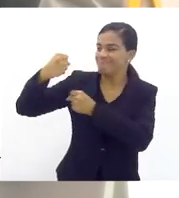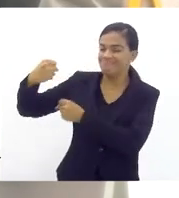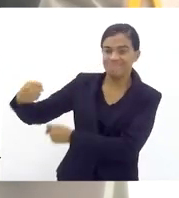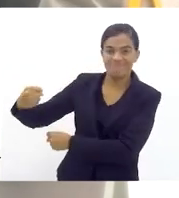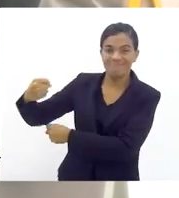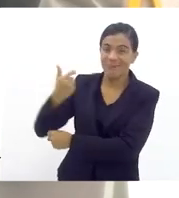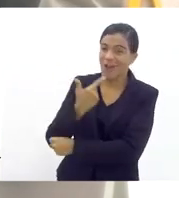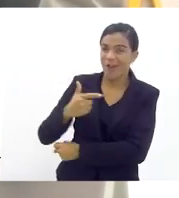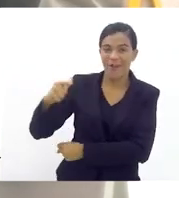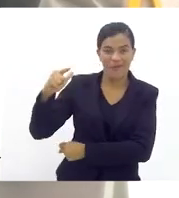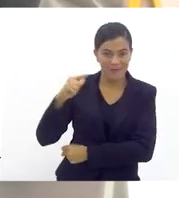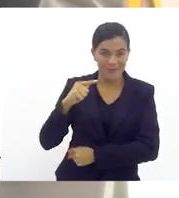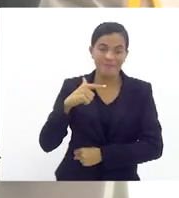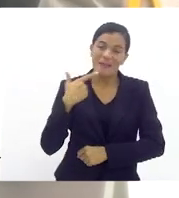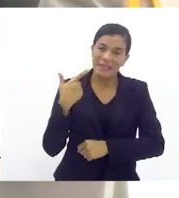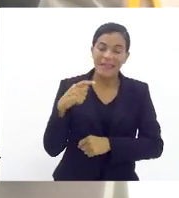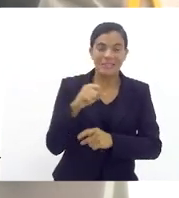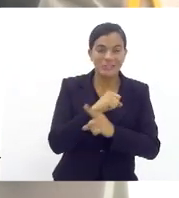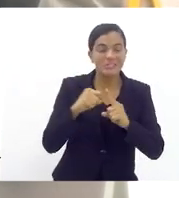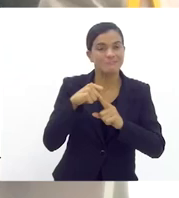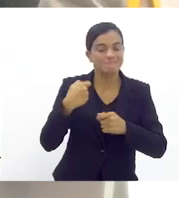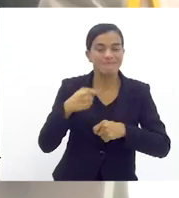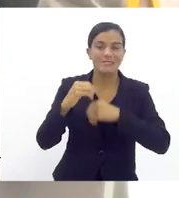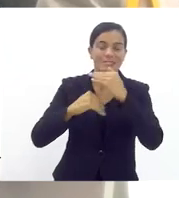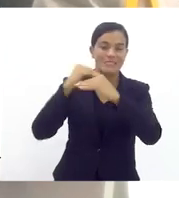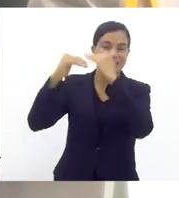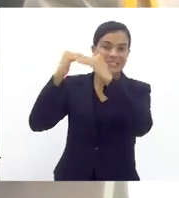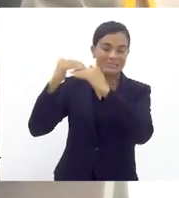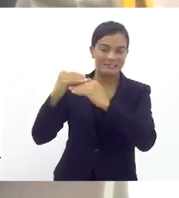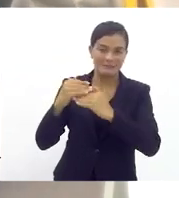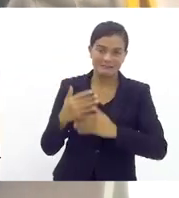numa evolução e temos que evoluir.